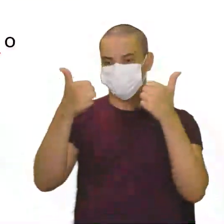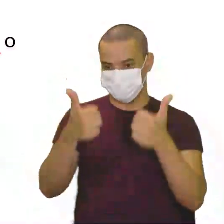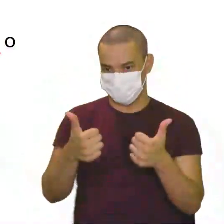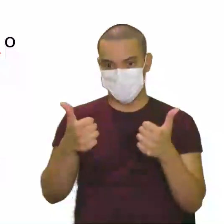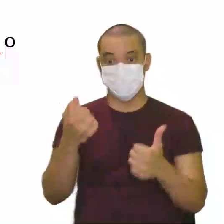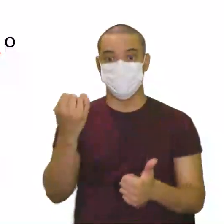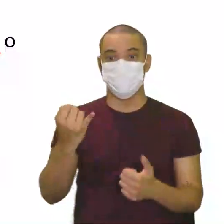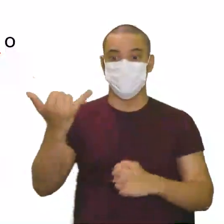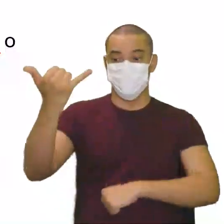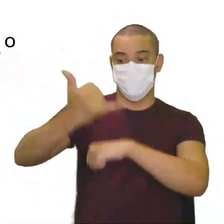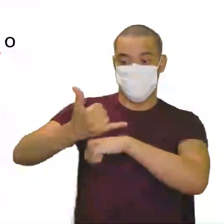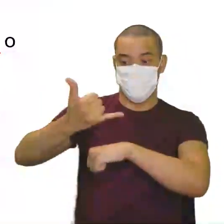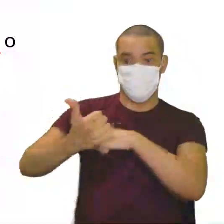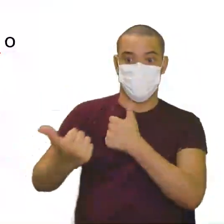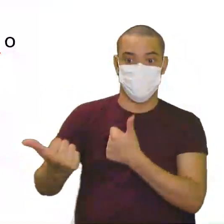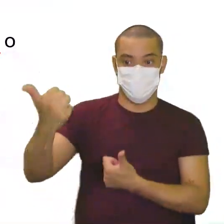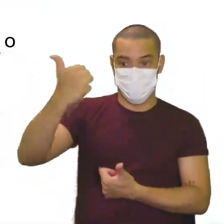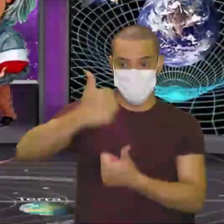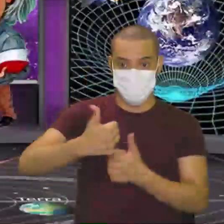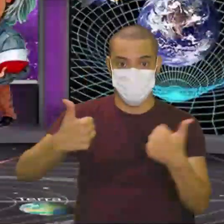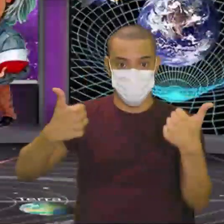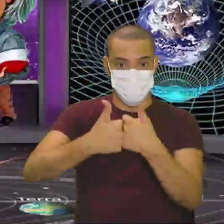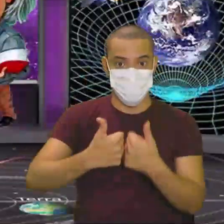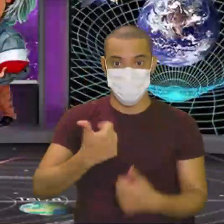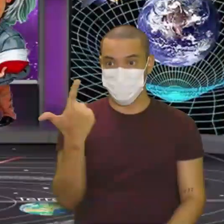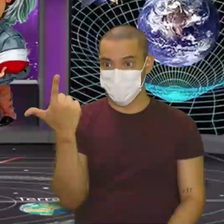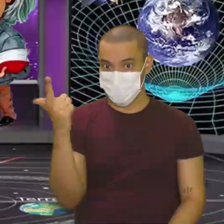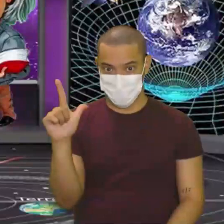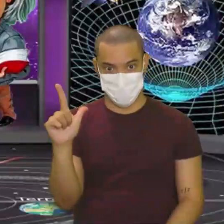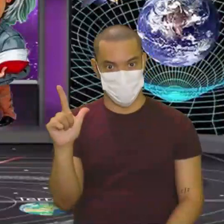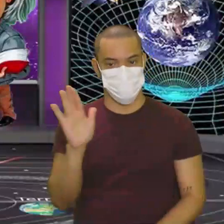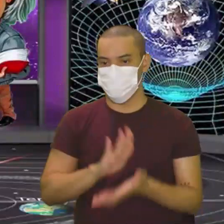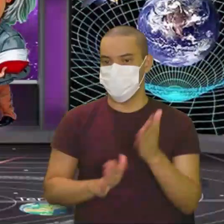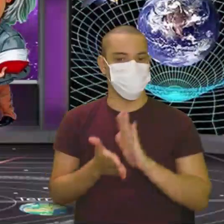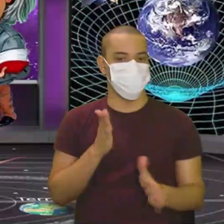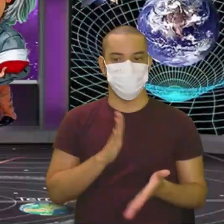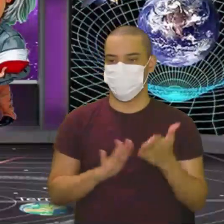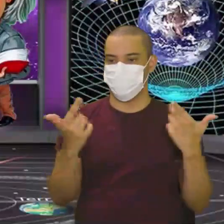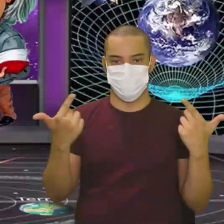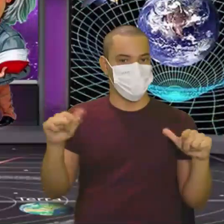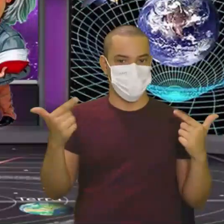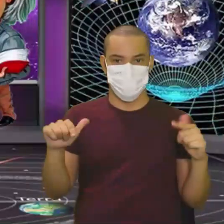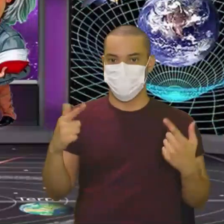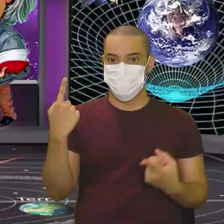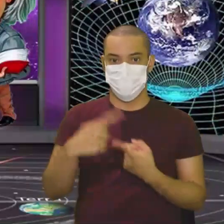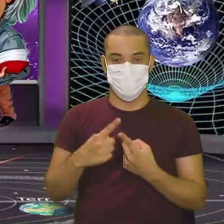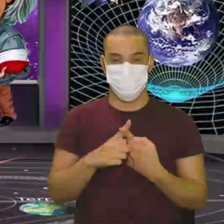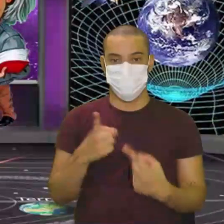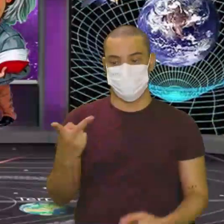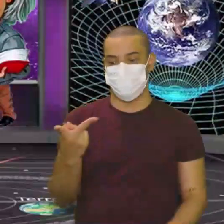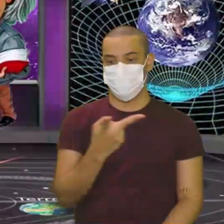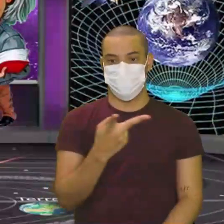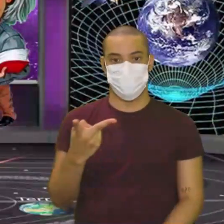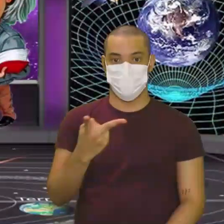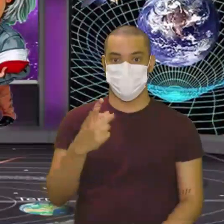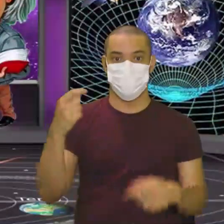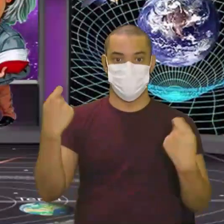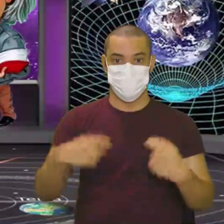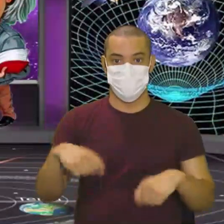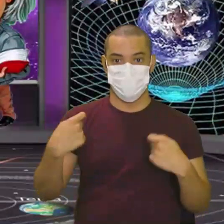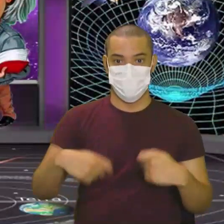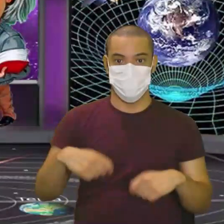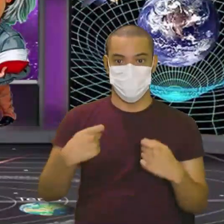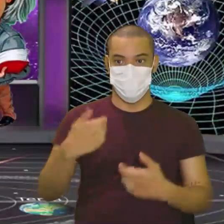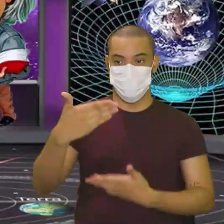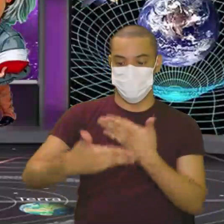se eu colocar um pedaço de Ferro perto de outro pedaço de Ferro aí eu não vou ter atração magnética porque um dos dois teria que ser o